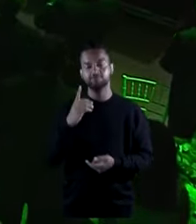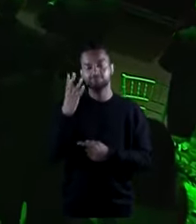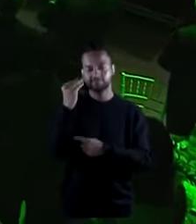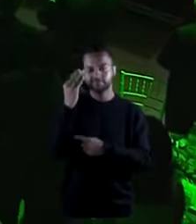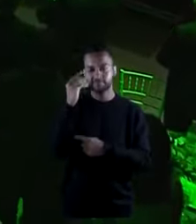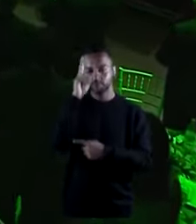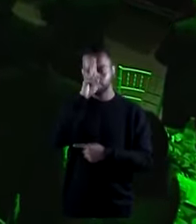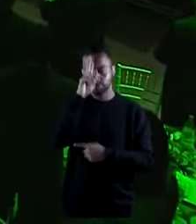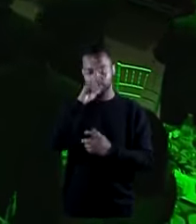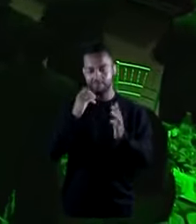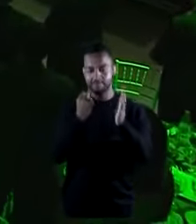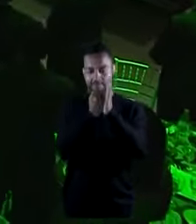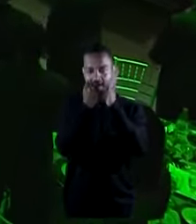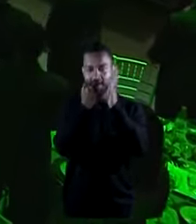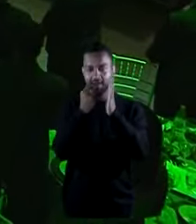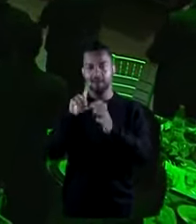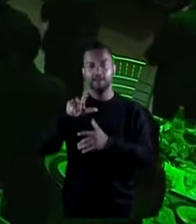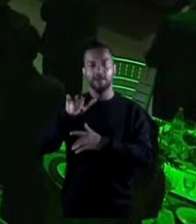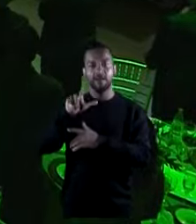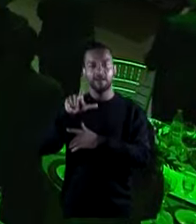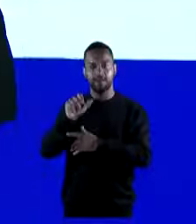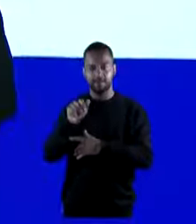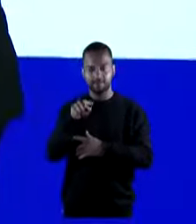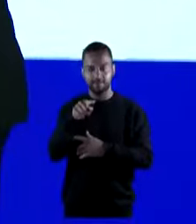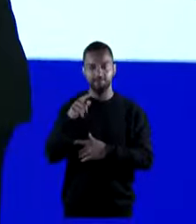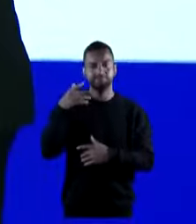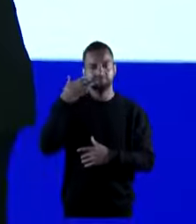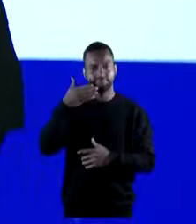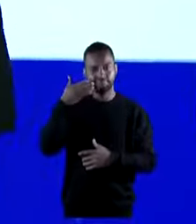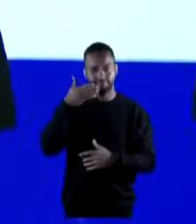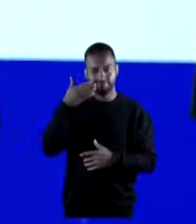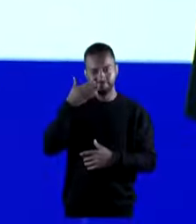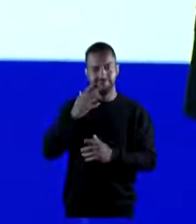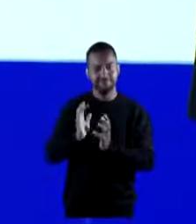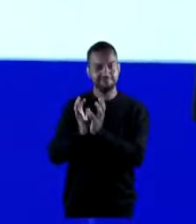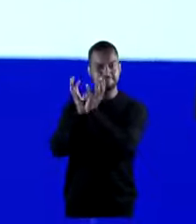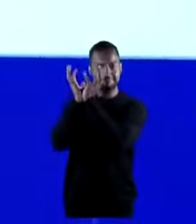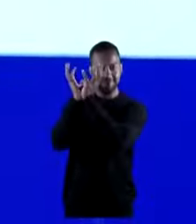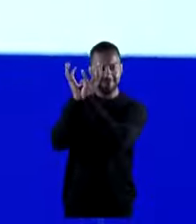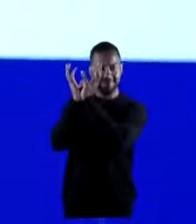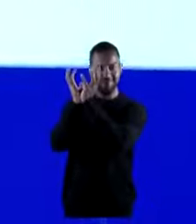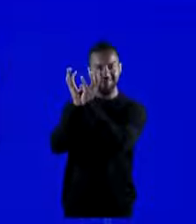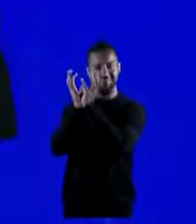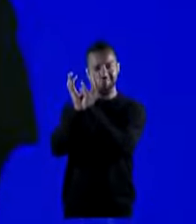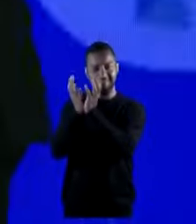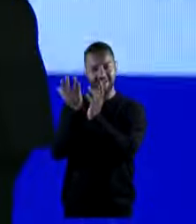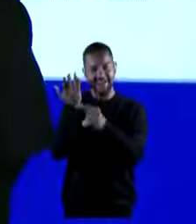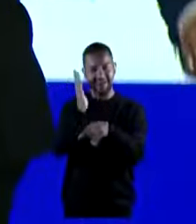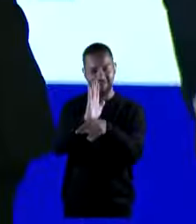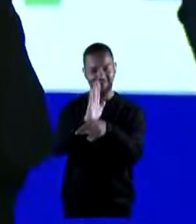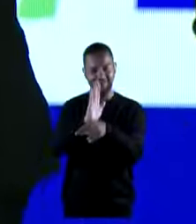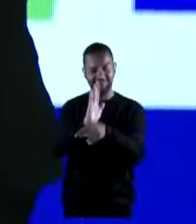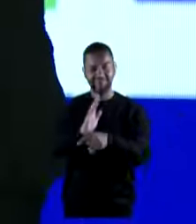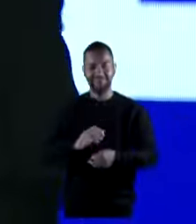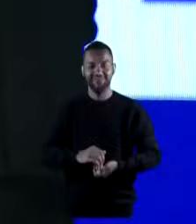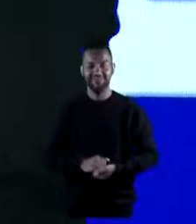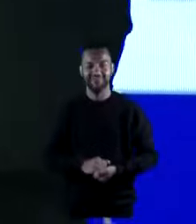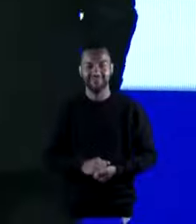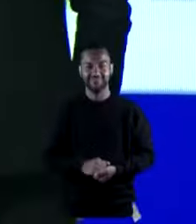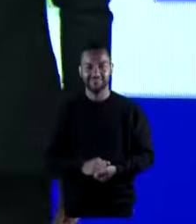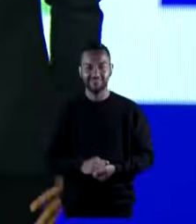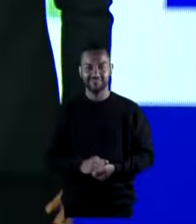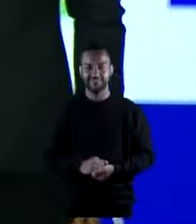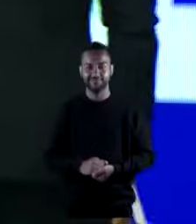histórico, Leila, por favor. A Leila ali com a taça. Ô, Ingrid, ajuda aí. Torcida